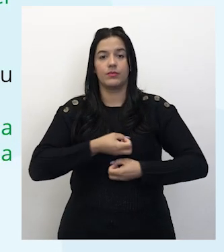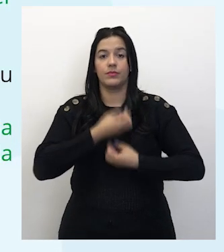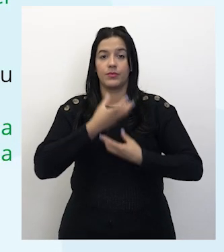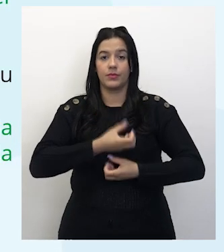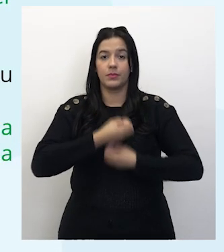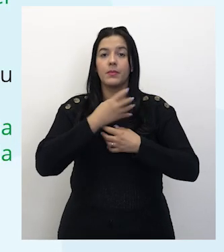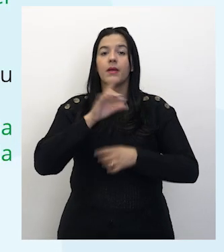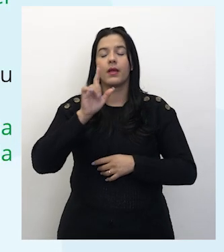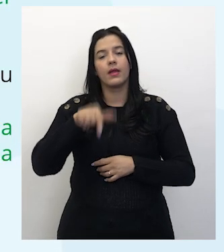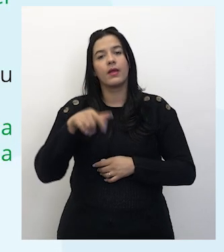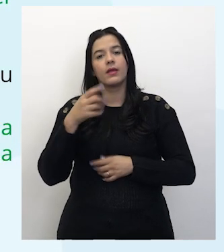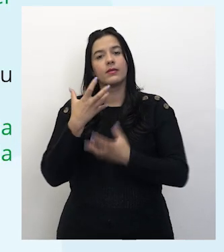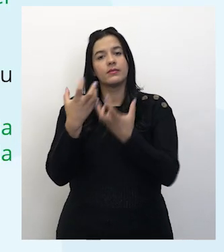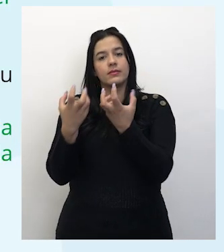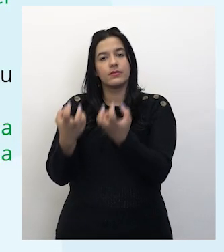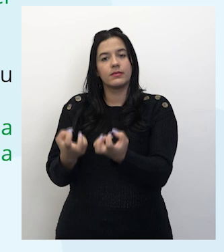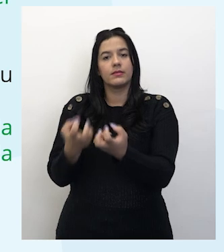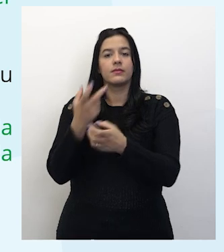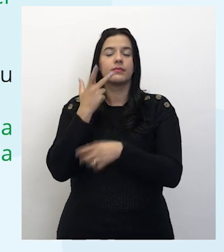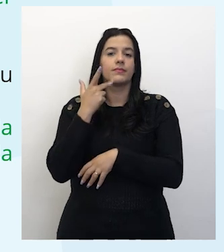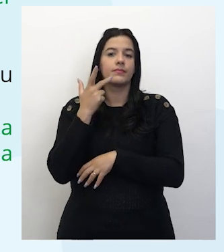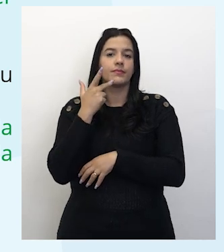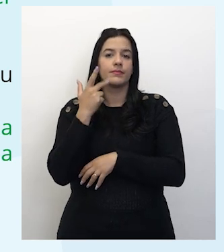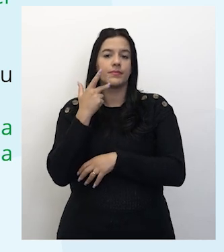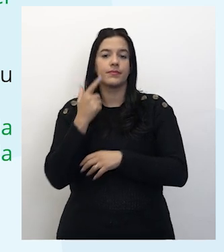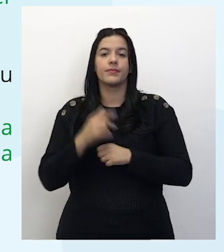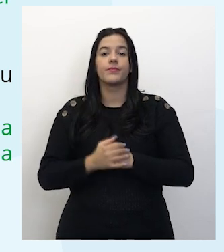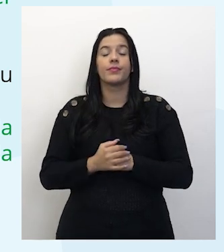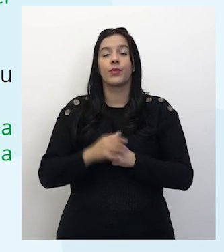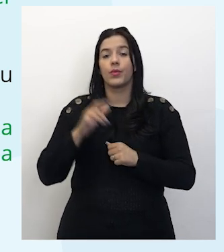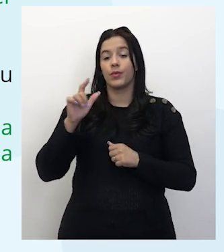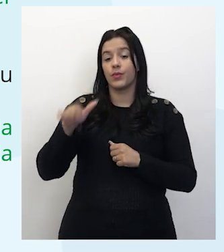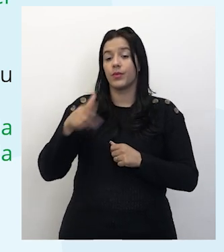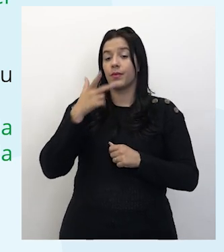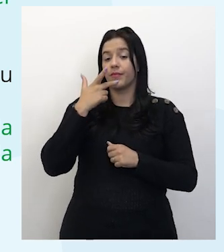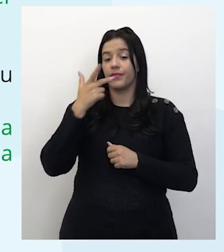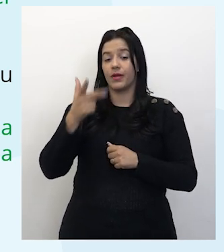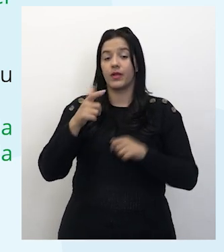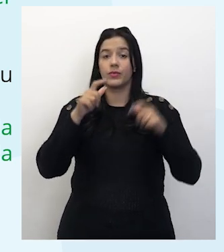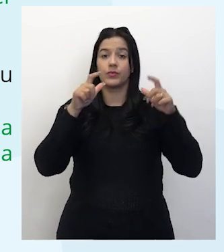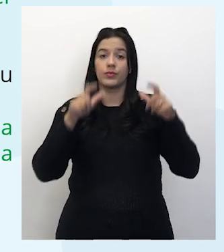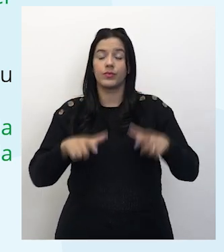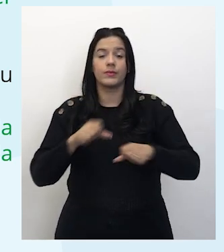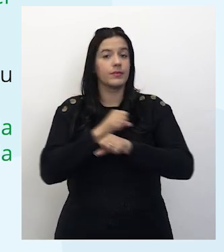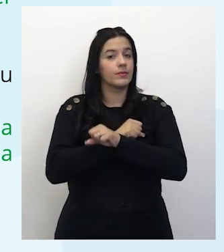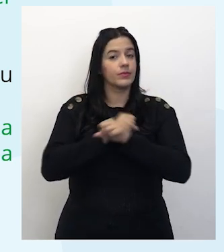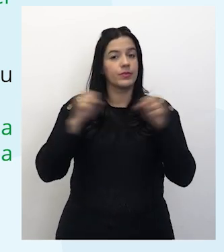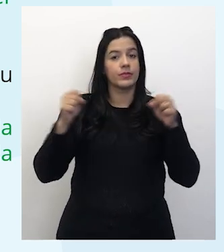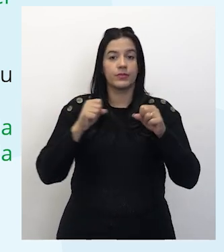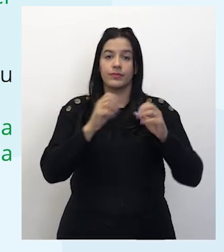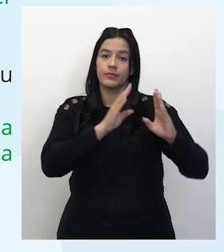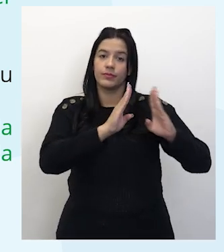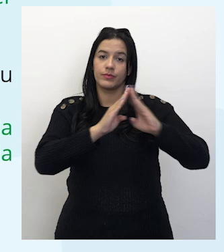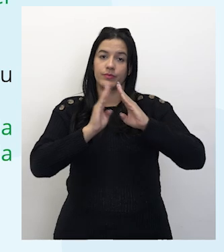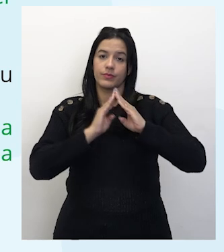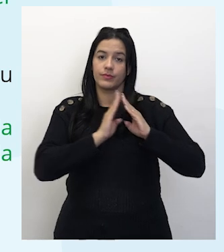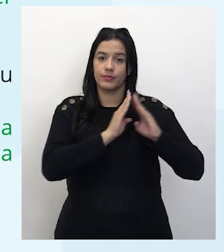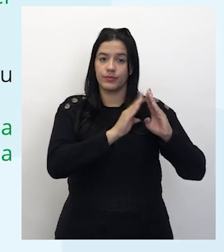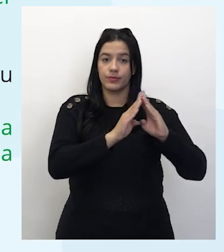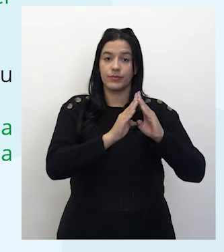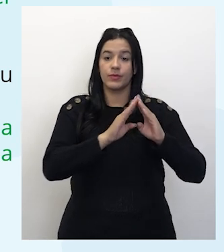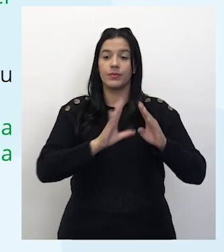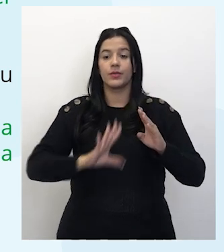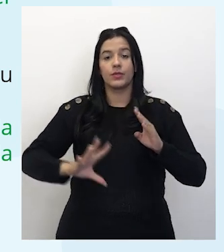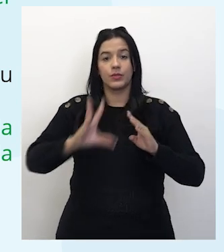a seca no sertão do Ceará. O espaço é retratado como um lugar impossível de ser habitado, pois tudo que